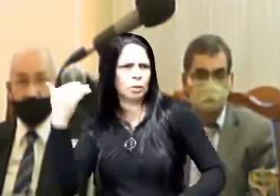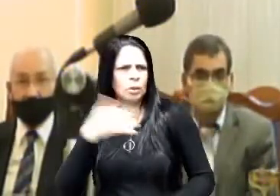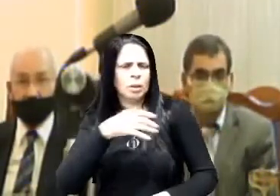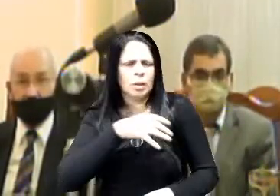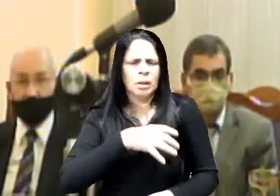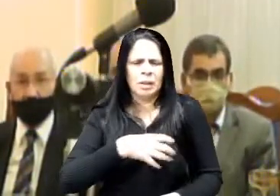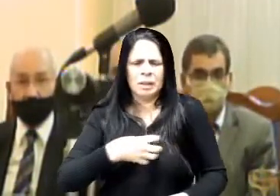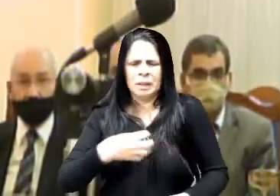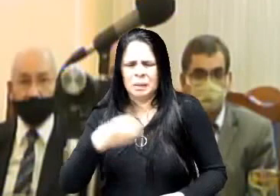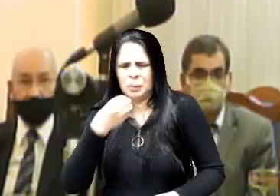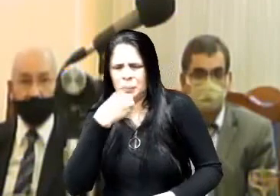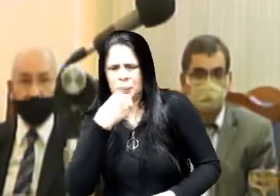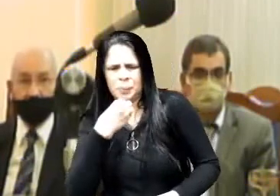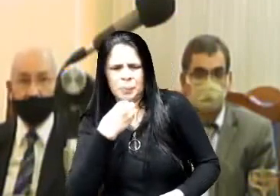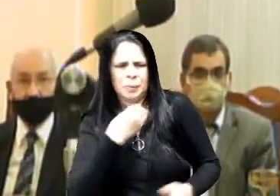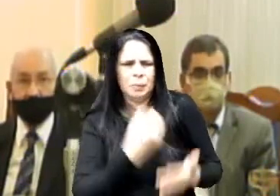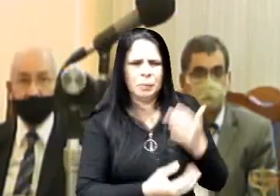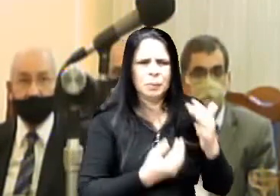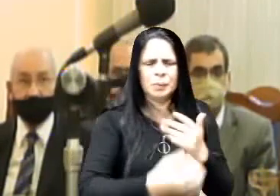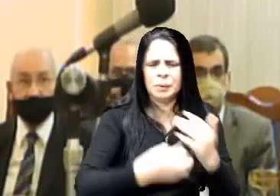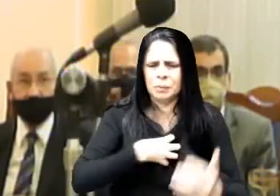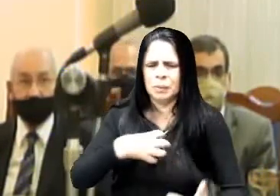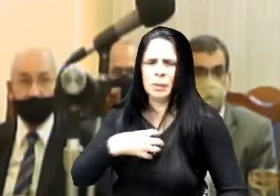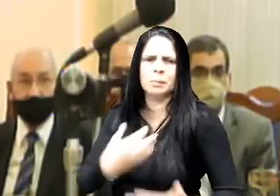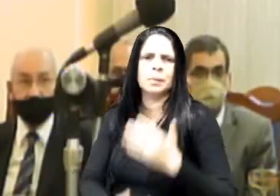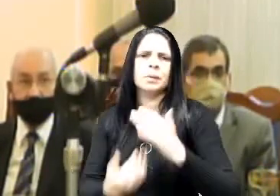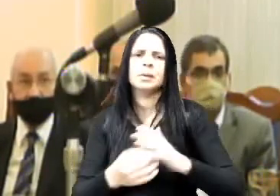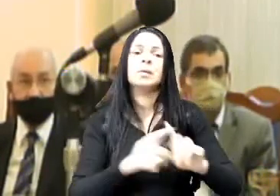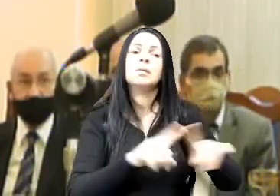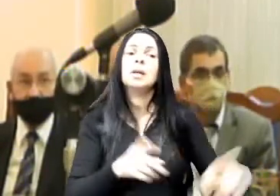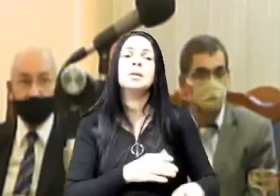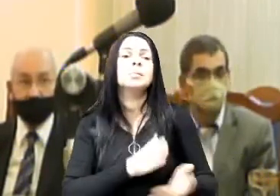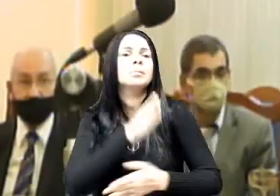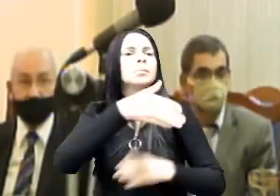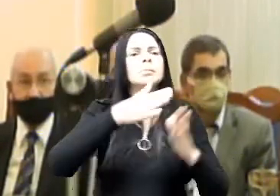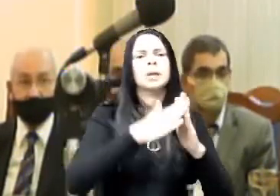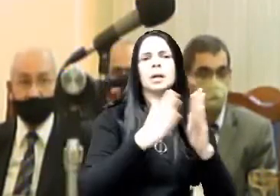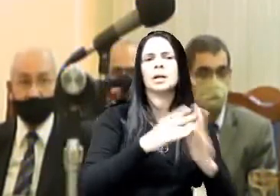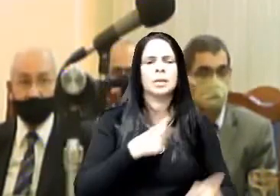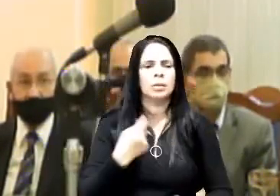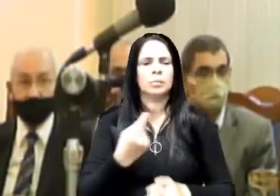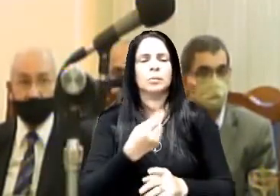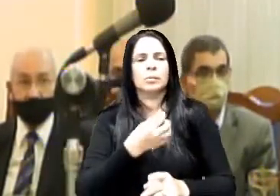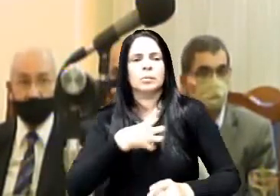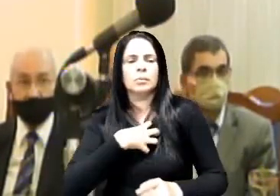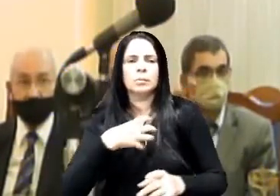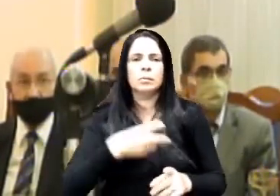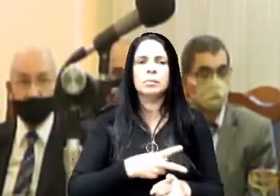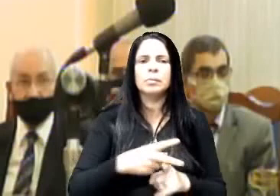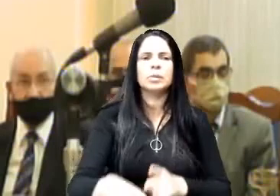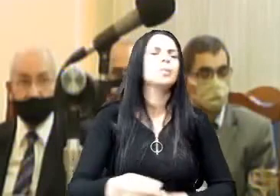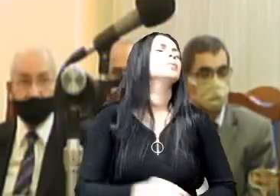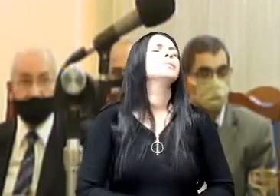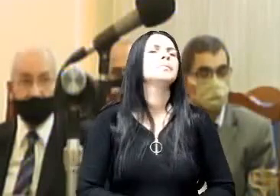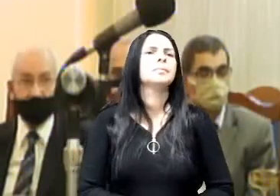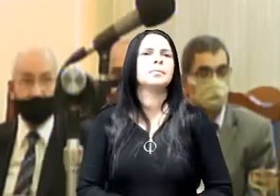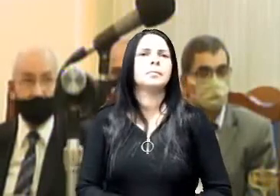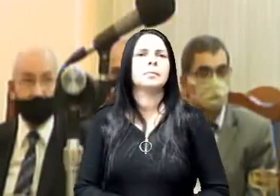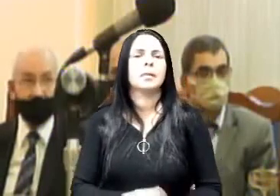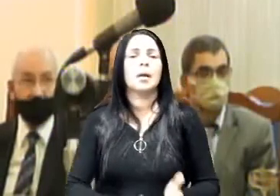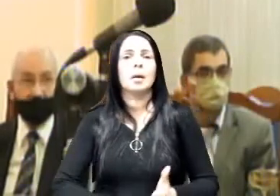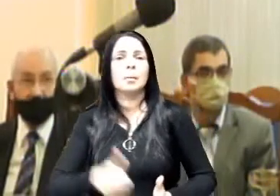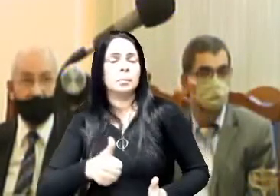vitória. A palavra de Deus nos dá esta força. Primeira coisa que nós vamos meditar essa